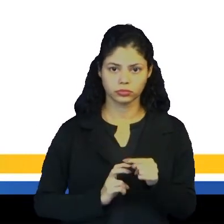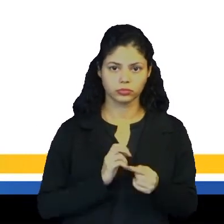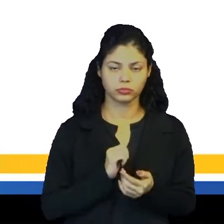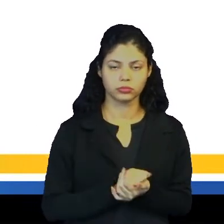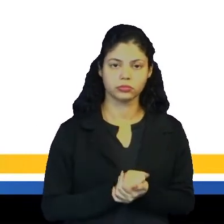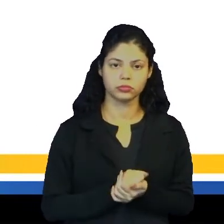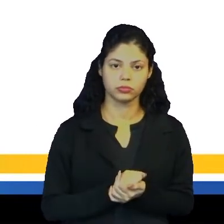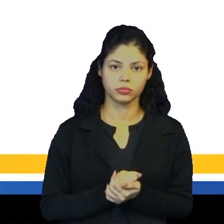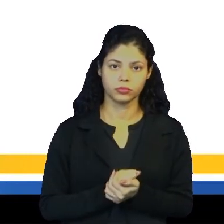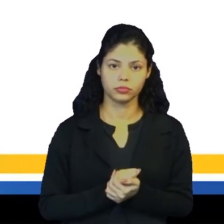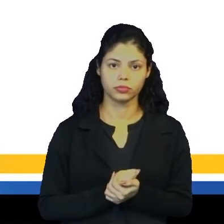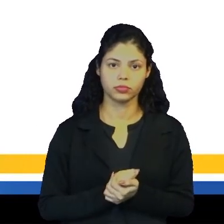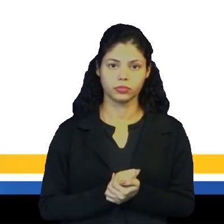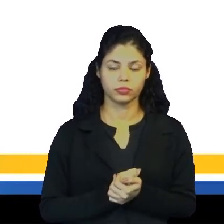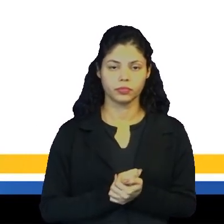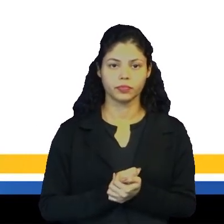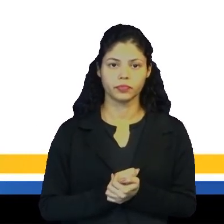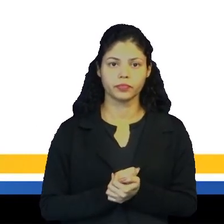2/5.